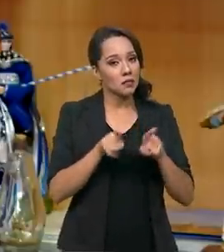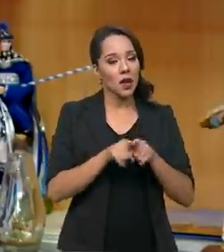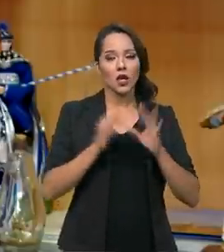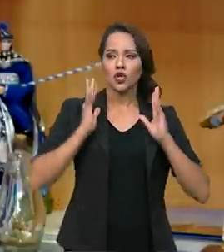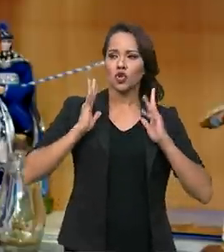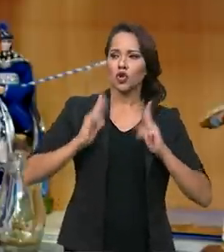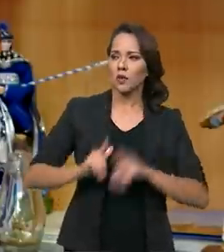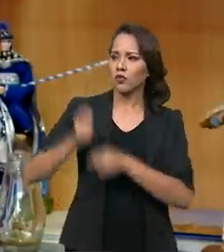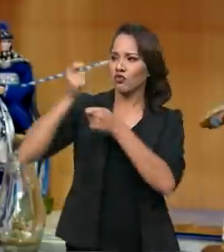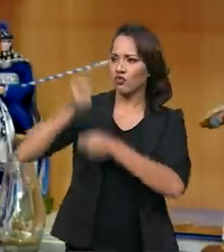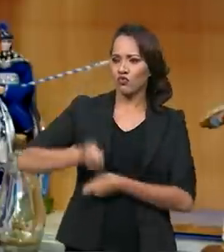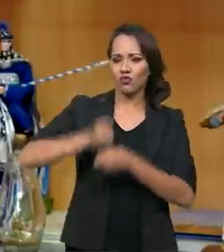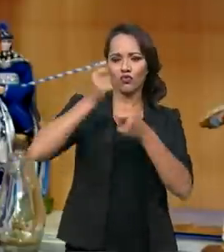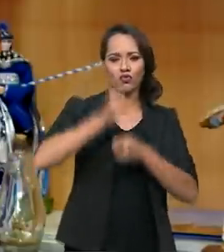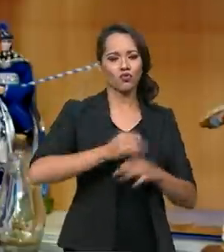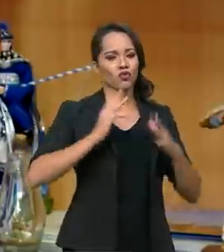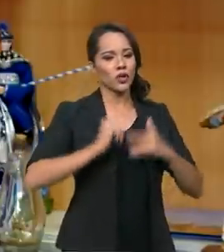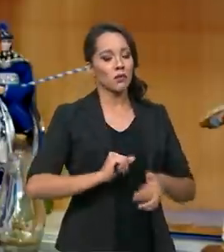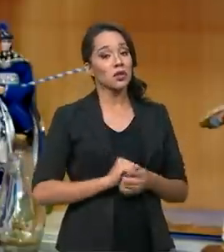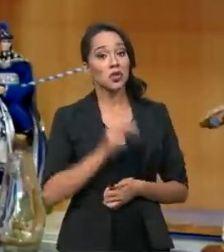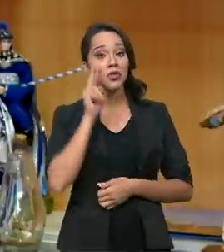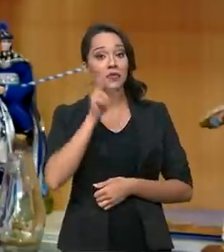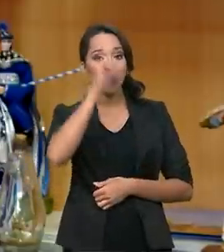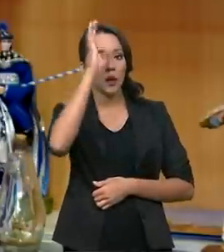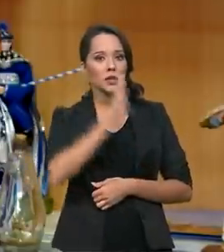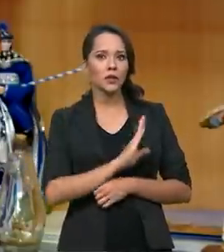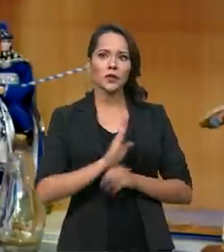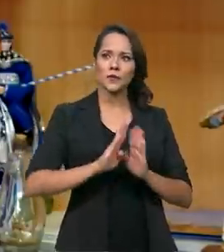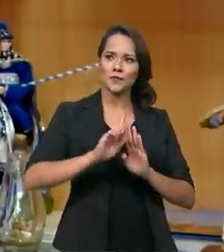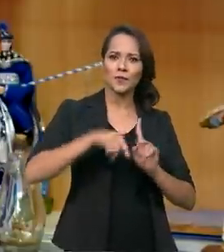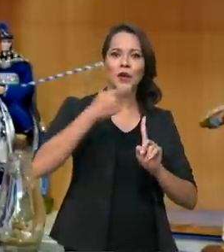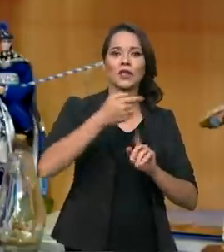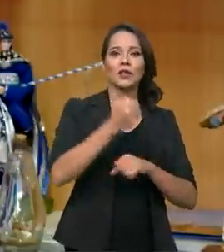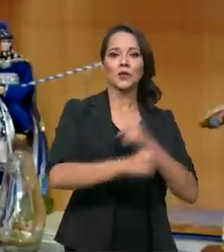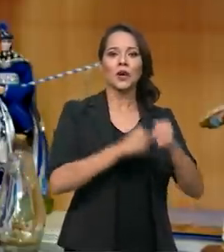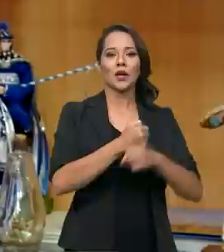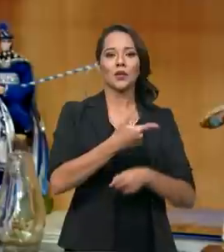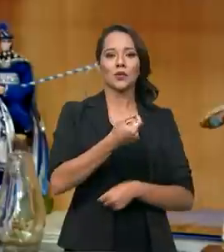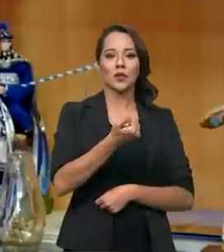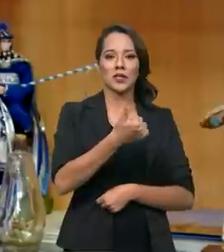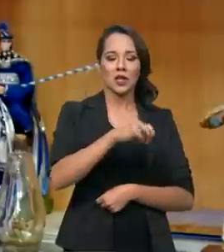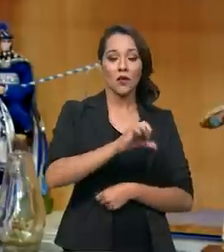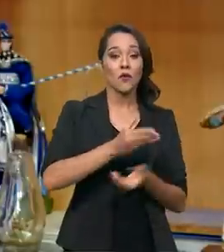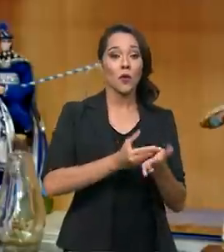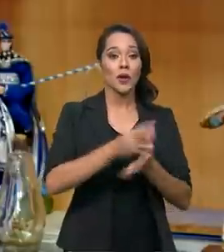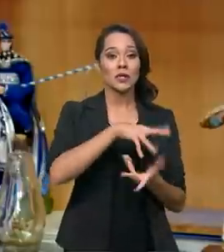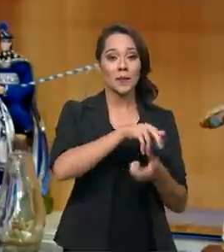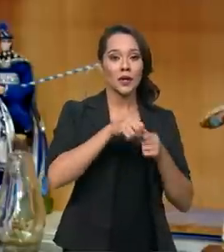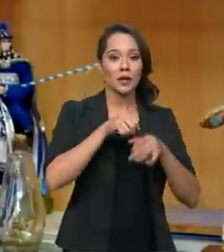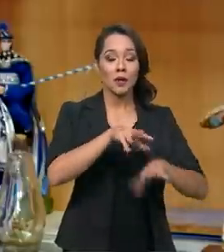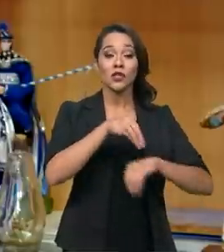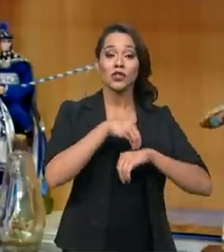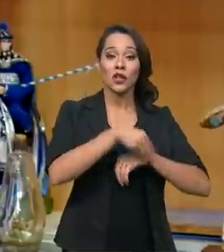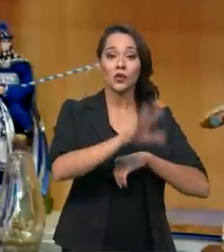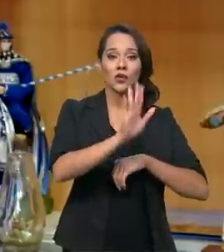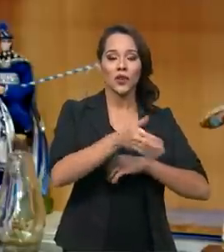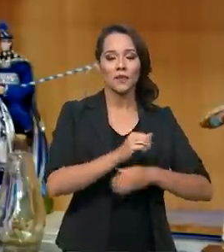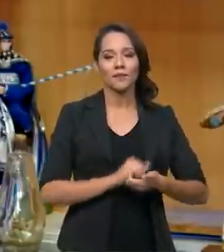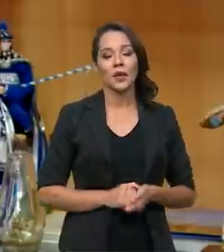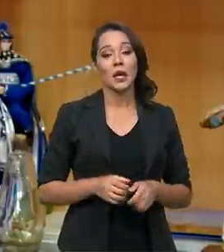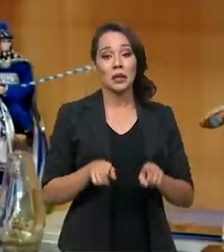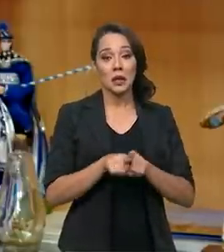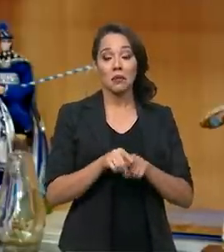esterilização do ambiente enfim a gente viu que o Brasil saiu na frente três 2019 em junho no começo da pandemia nós lançamos isso